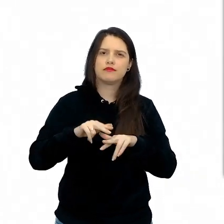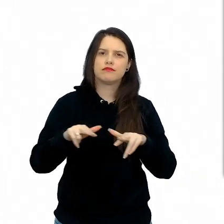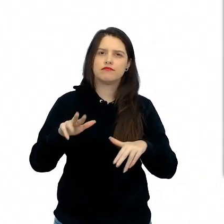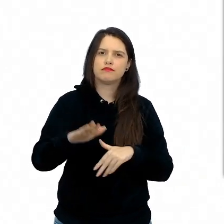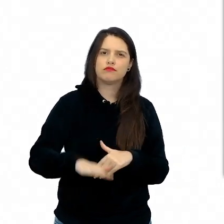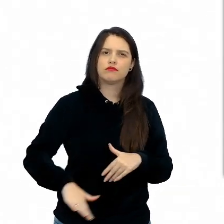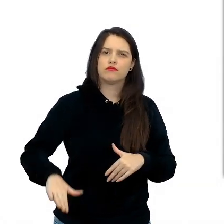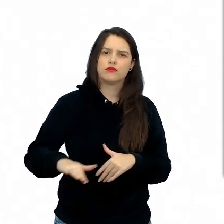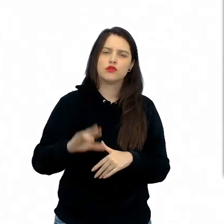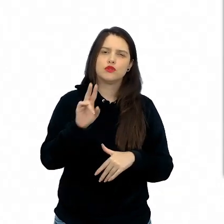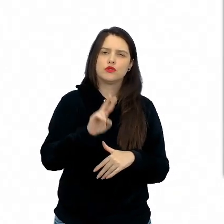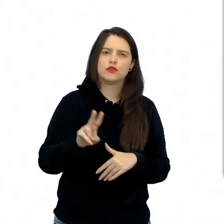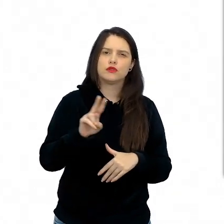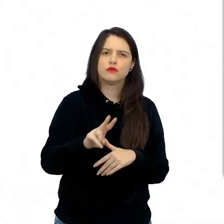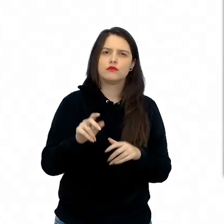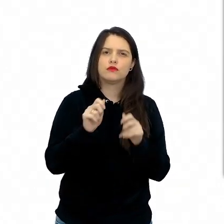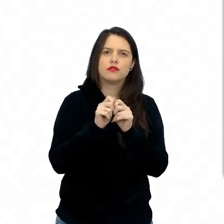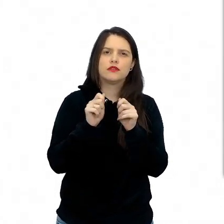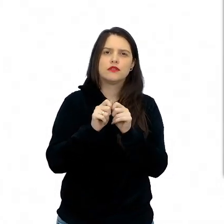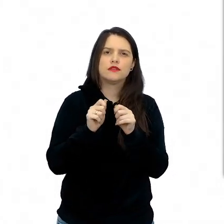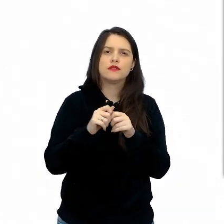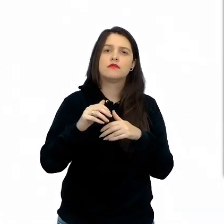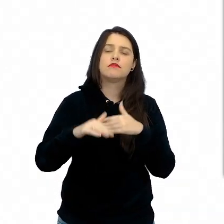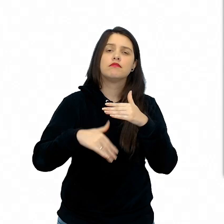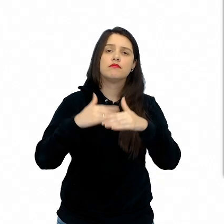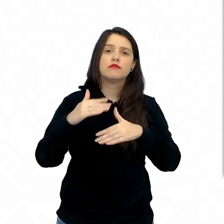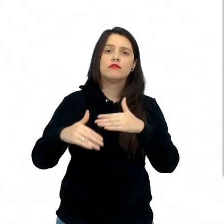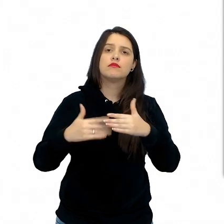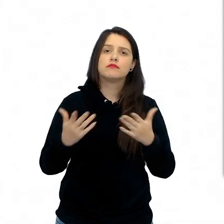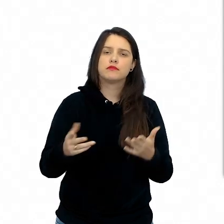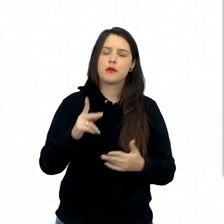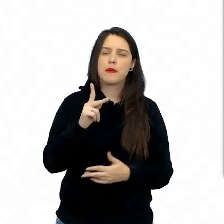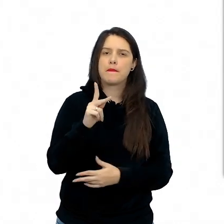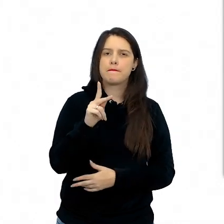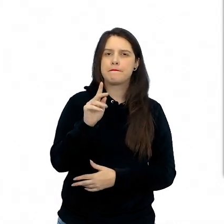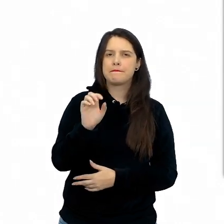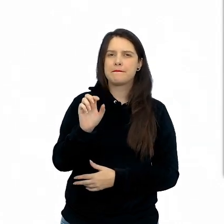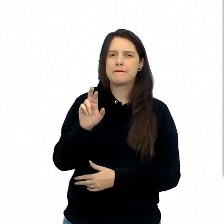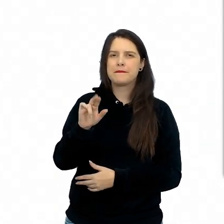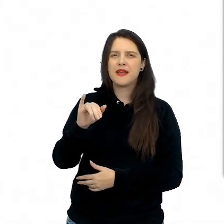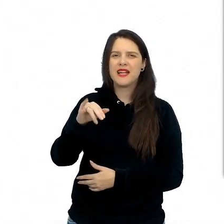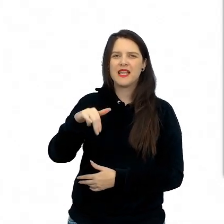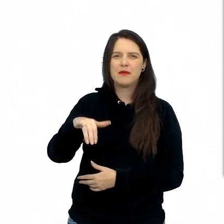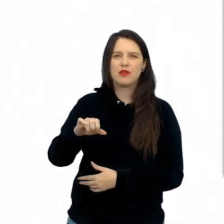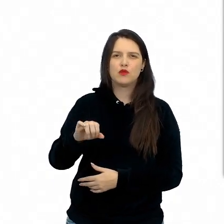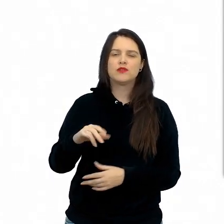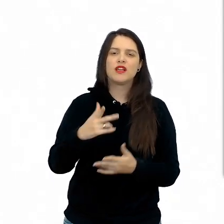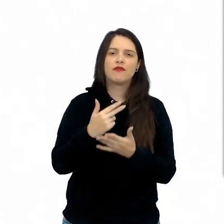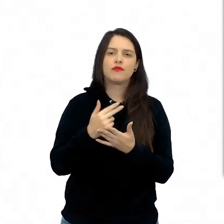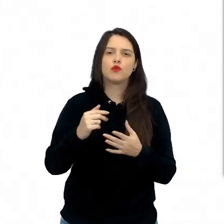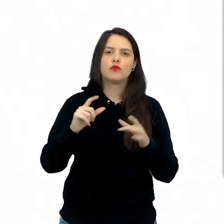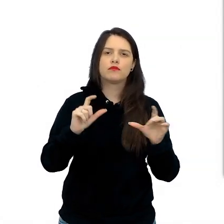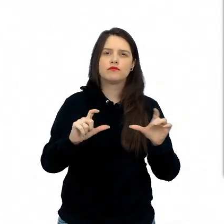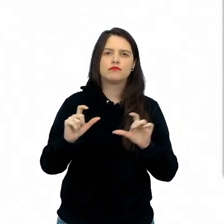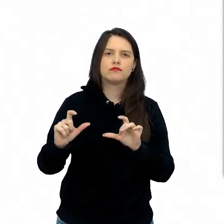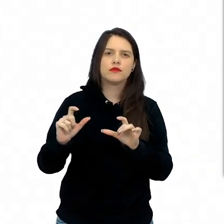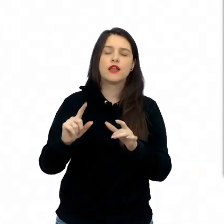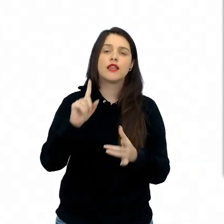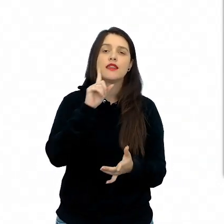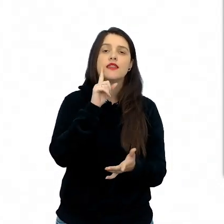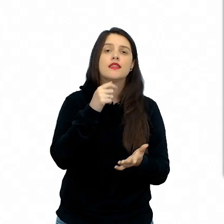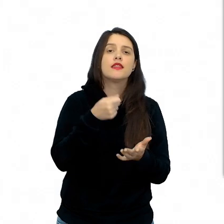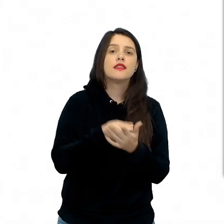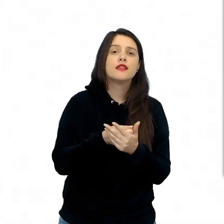como motivação aí para o cálculo da área e perímetro das figuras geométricas planas e terminam sem